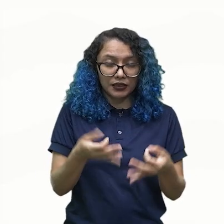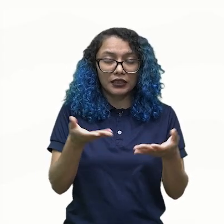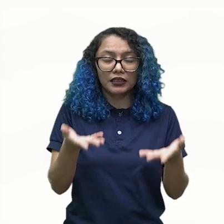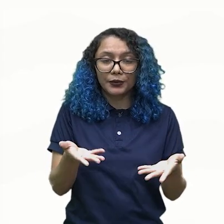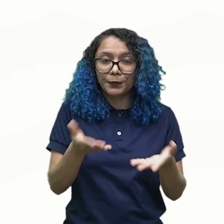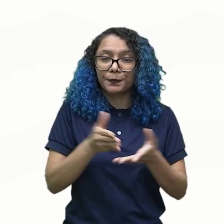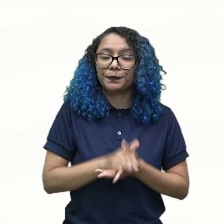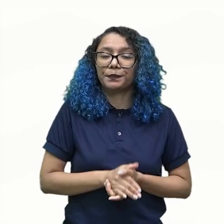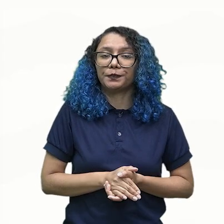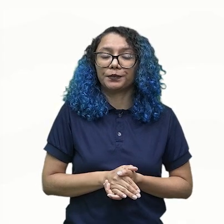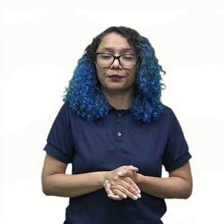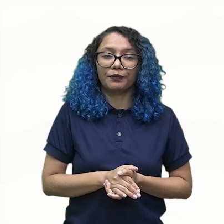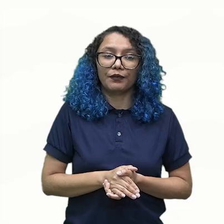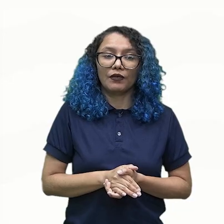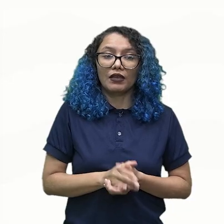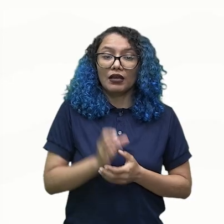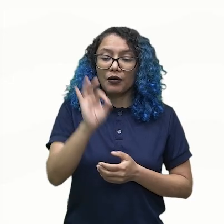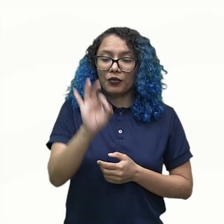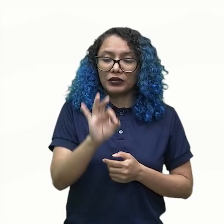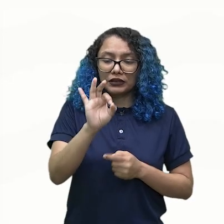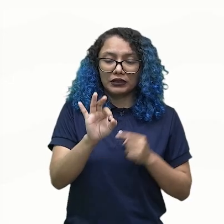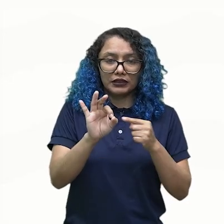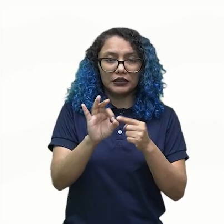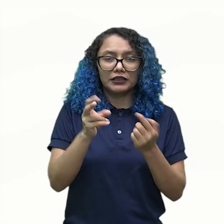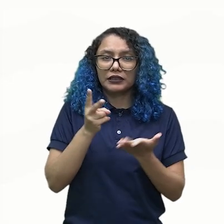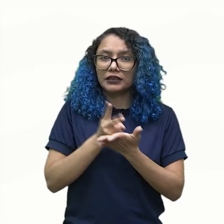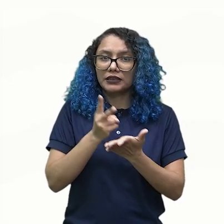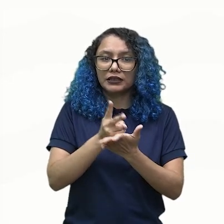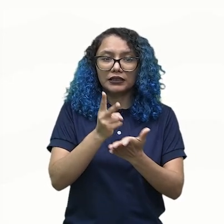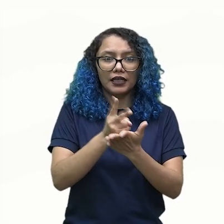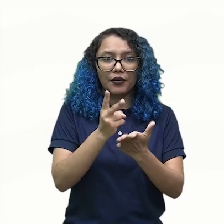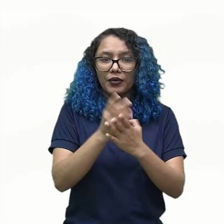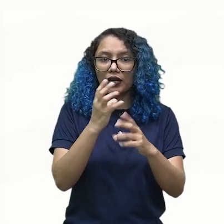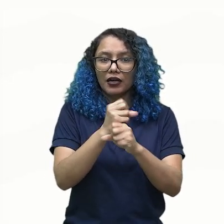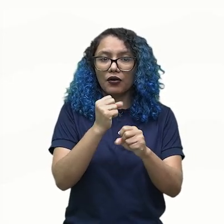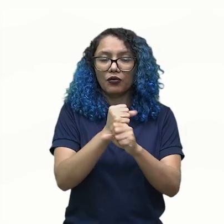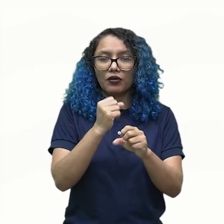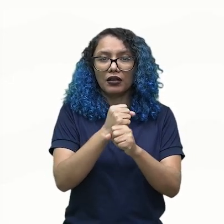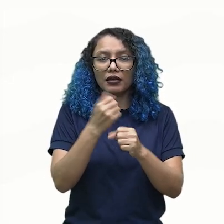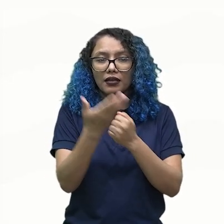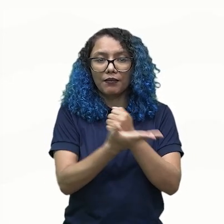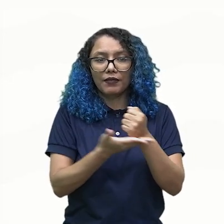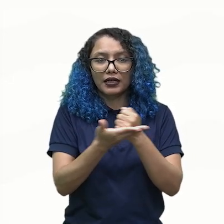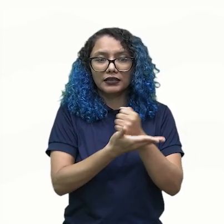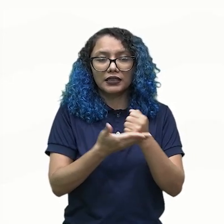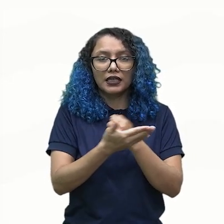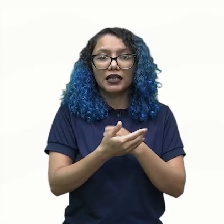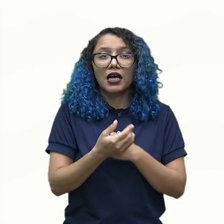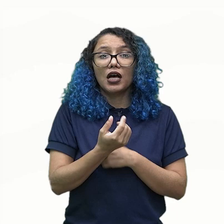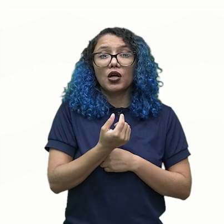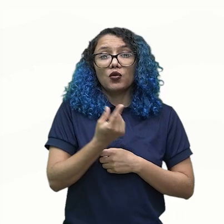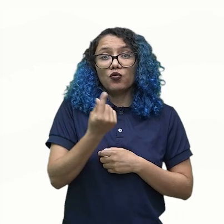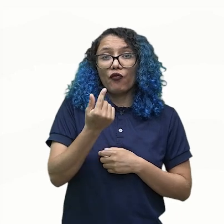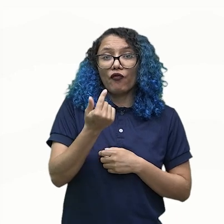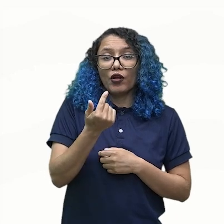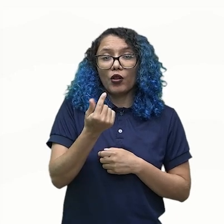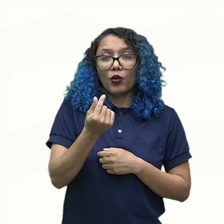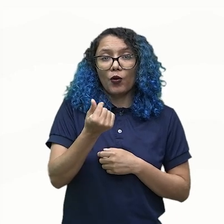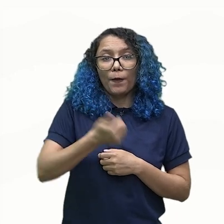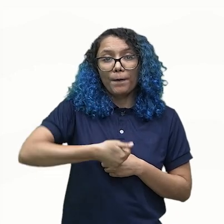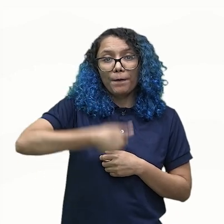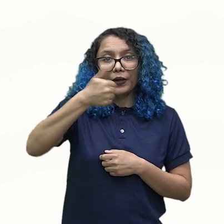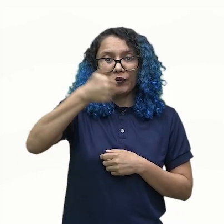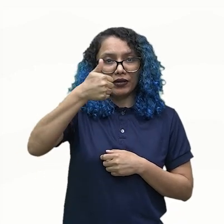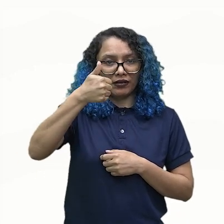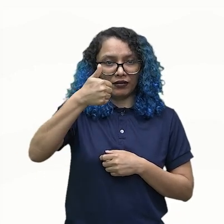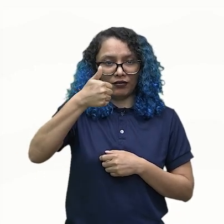valor, essa porcentagem, ela sempre vai incidir em relação ao valor inicial, ao